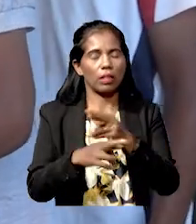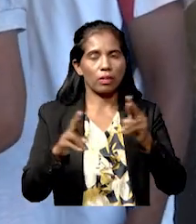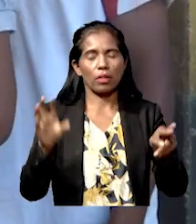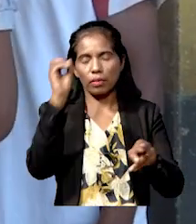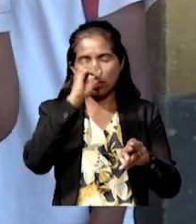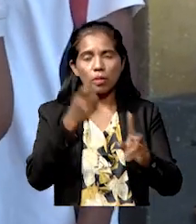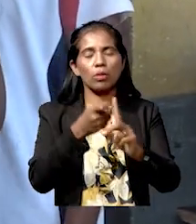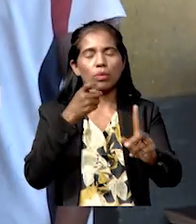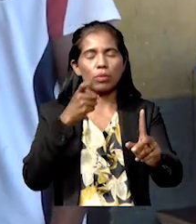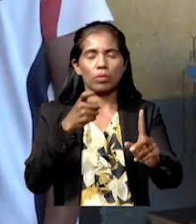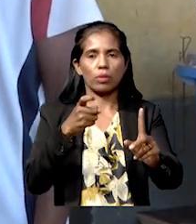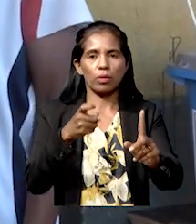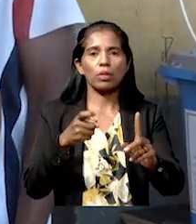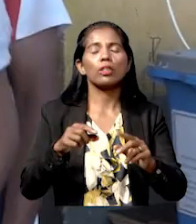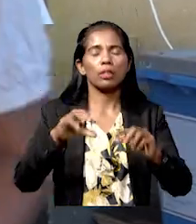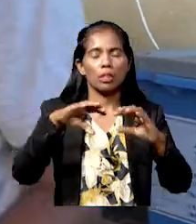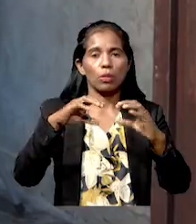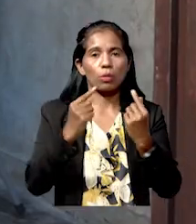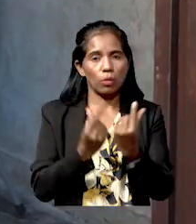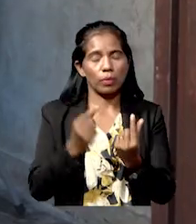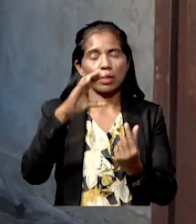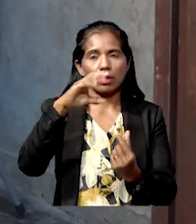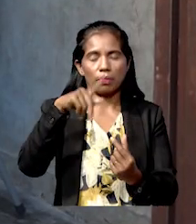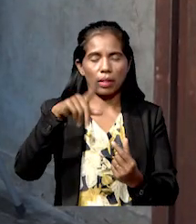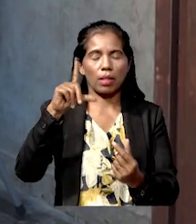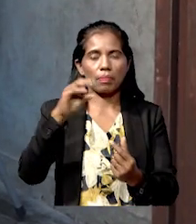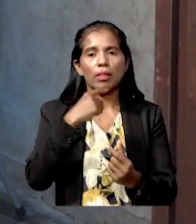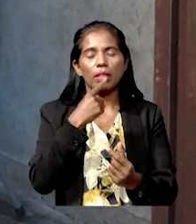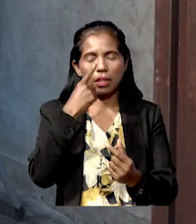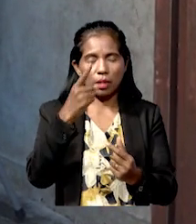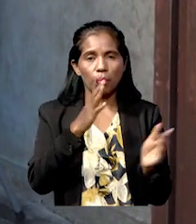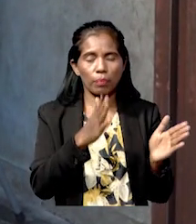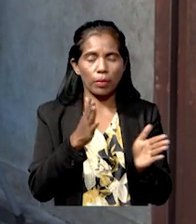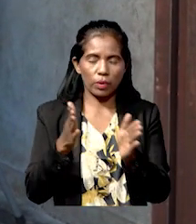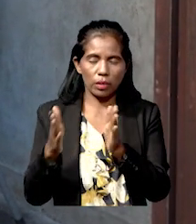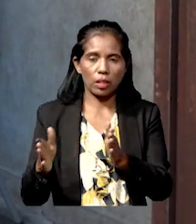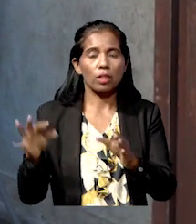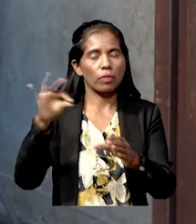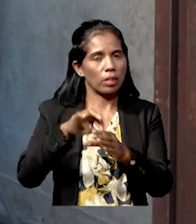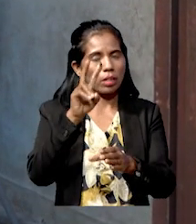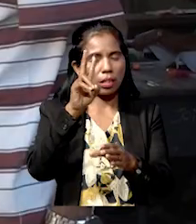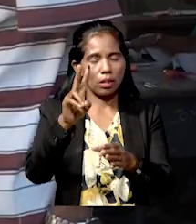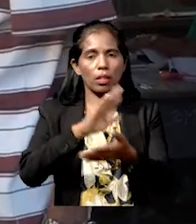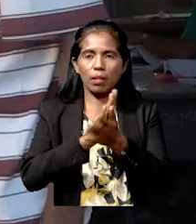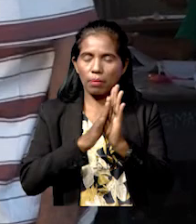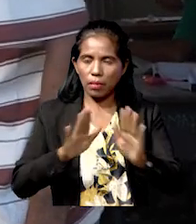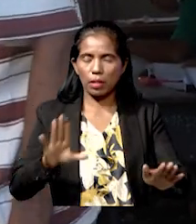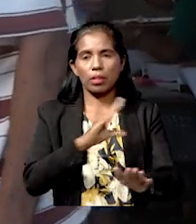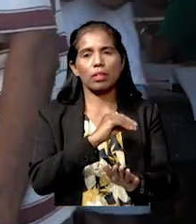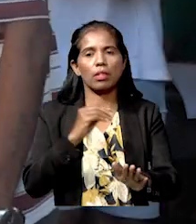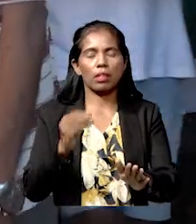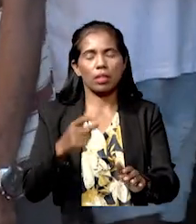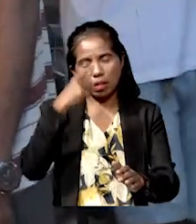Missão Observação Eleitoral da CPLP considera processo de eleição presidencial segunda volta lau hakmatek e a paz no estabilidade,